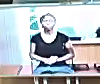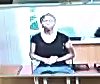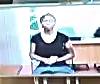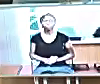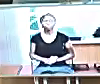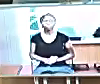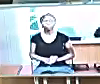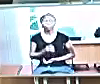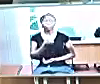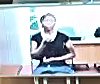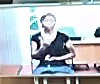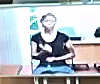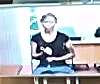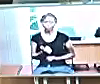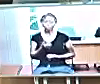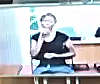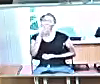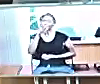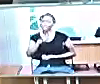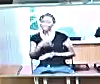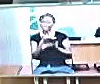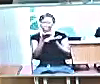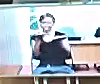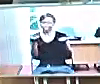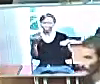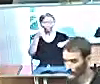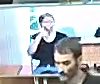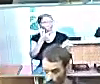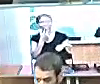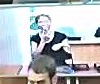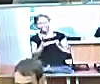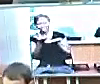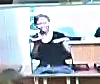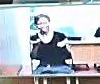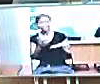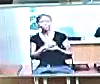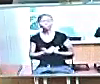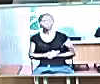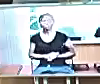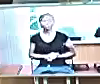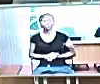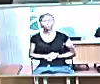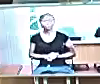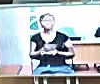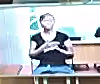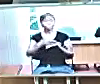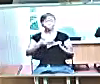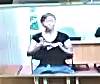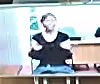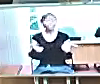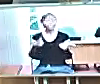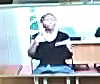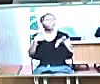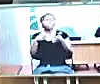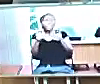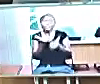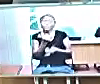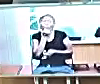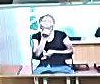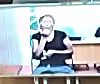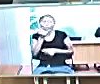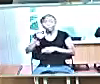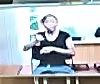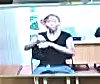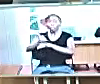bom gente boa tarde a todos ea todas é inicialmente gostaria de pedir desculpas pela ausência